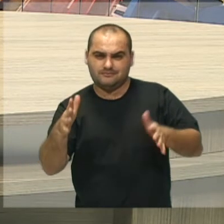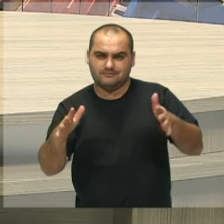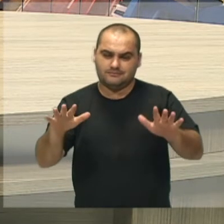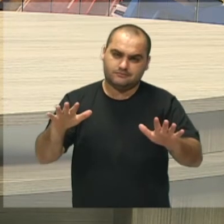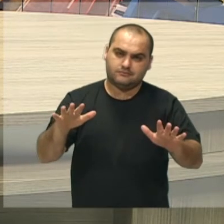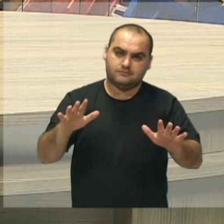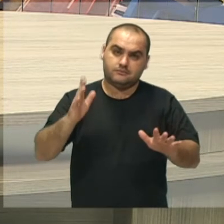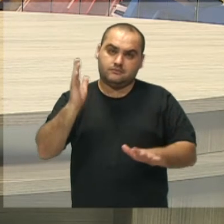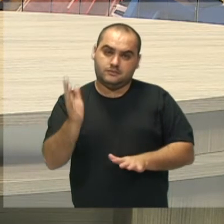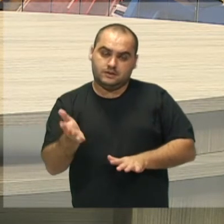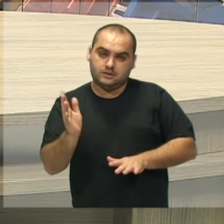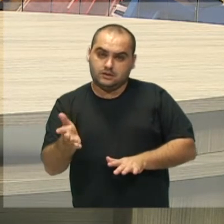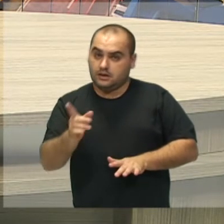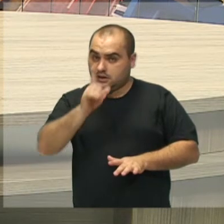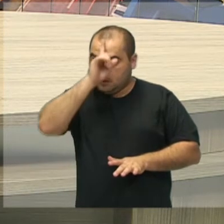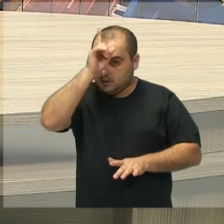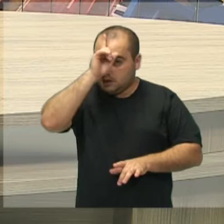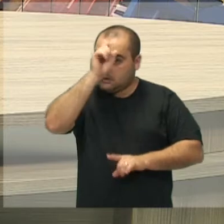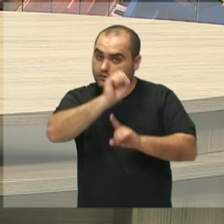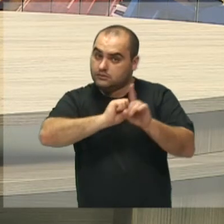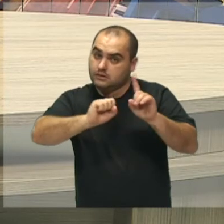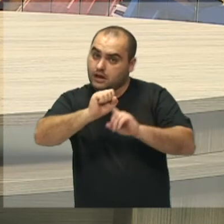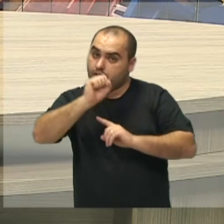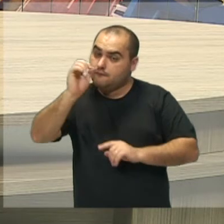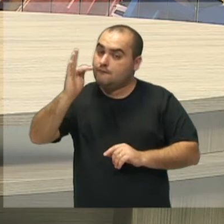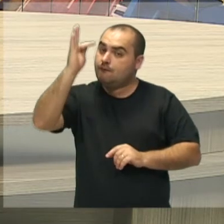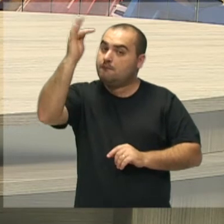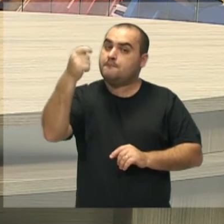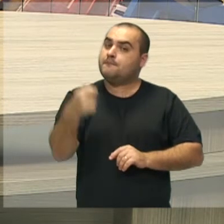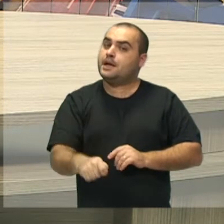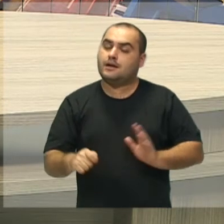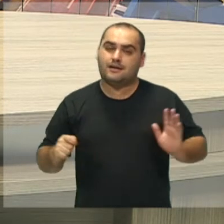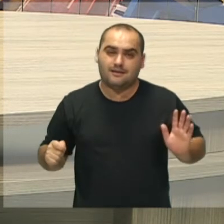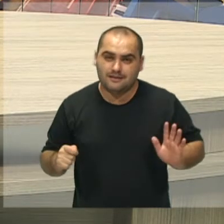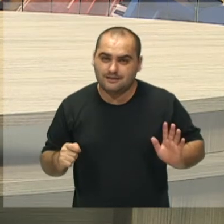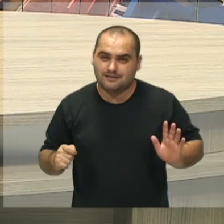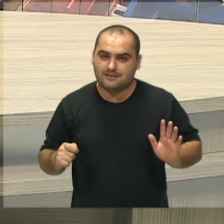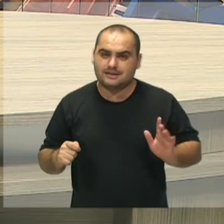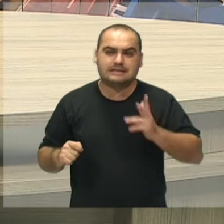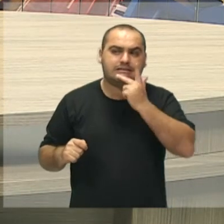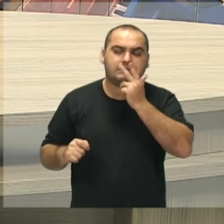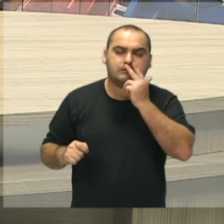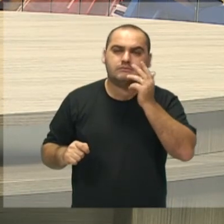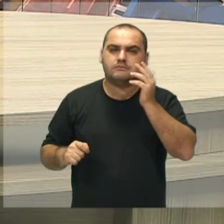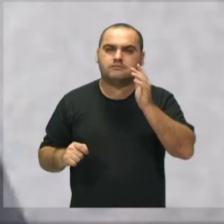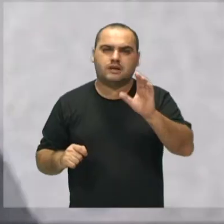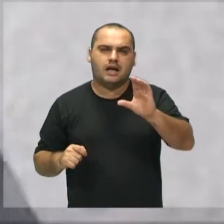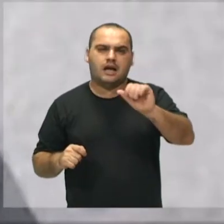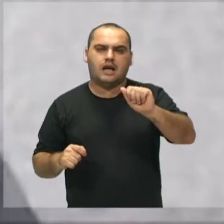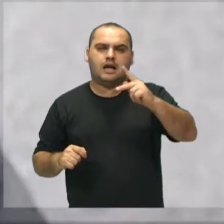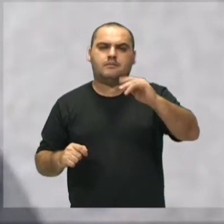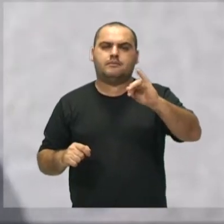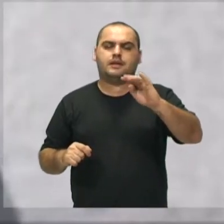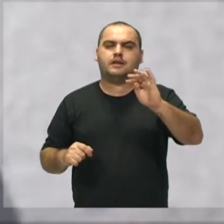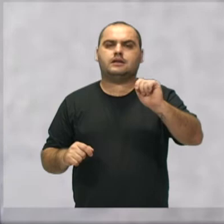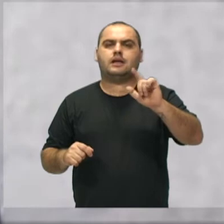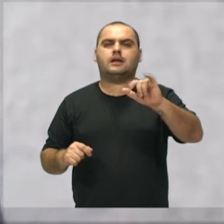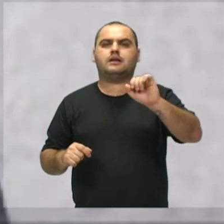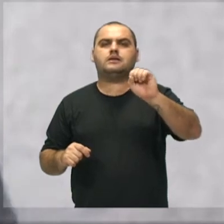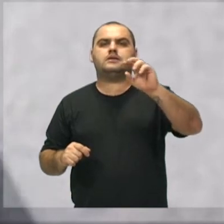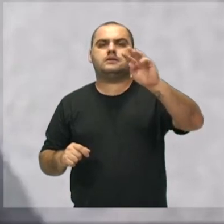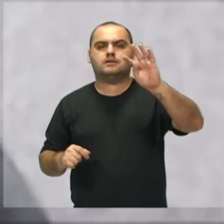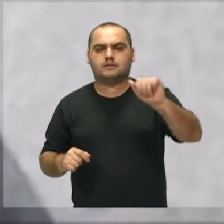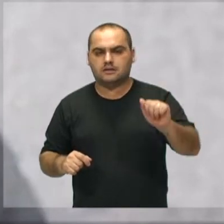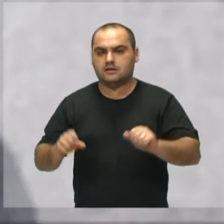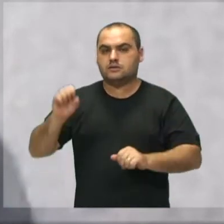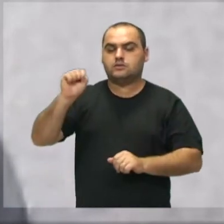falar numa ideia de sociedade no futuro. Que tipo de sociedade? Um sistema capitalista? Você quer o socialismo? Que